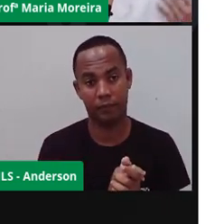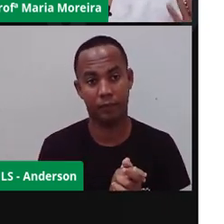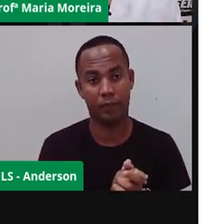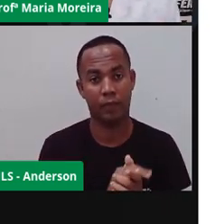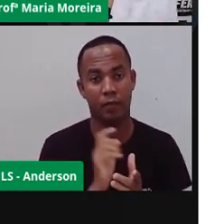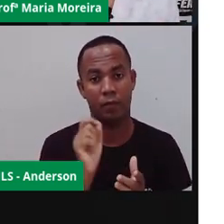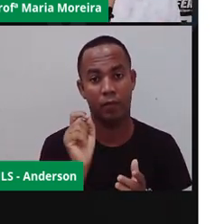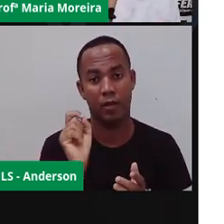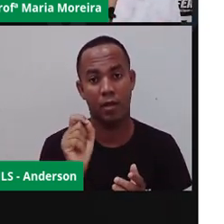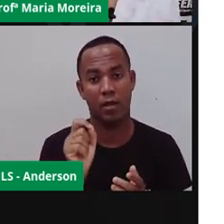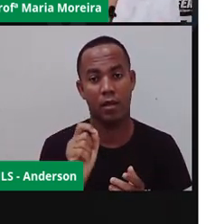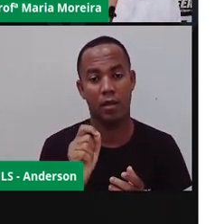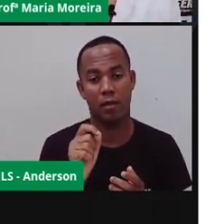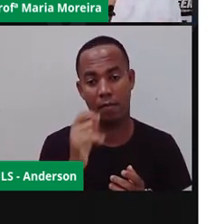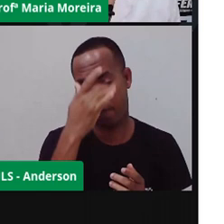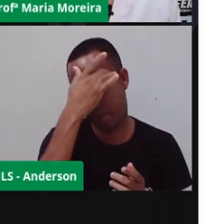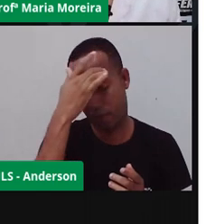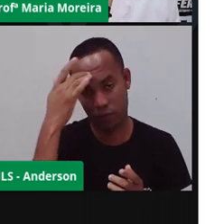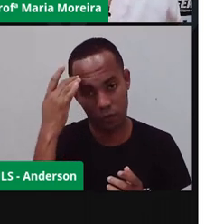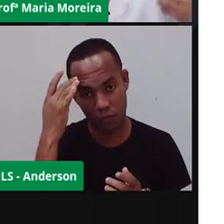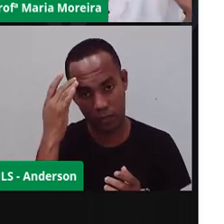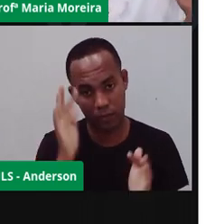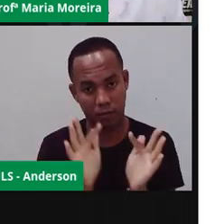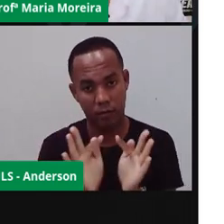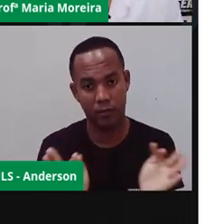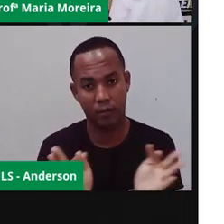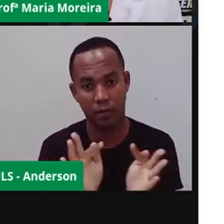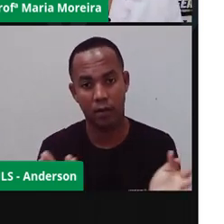a desvalorização daquelas pessoas de que não tem o quê?